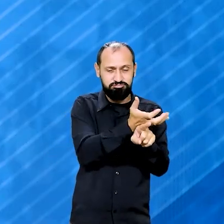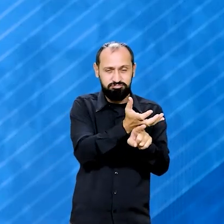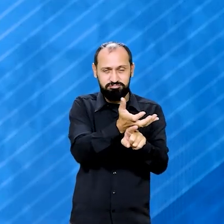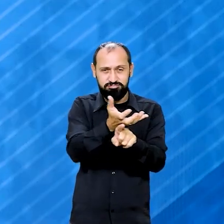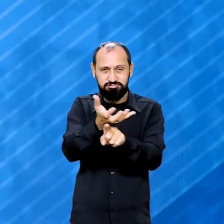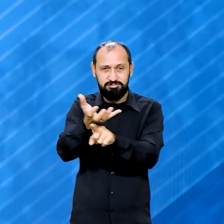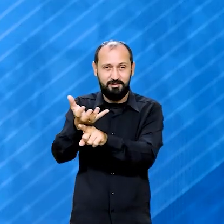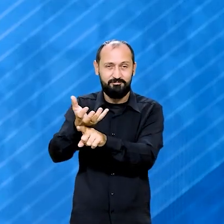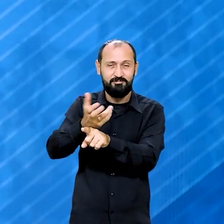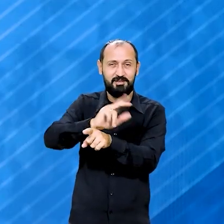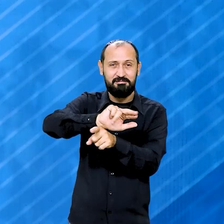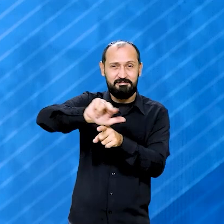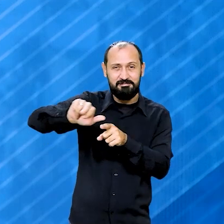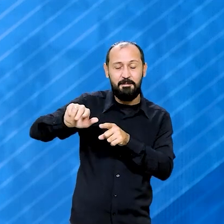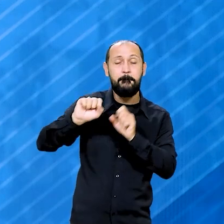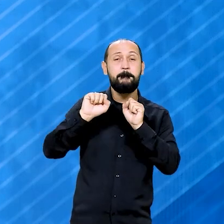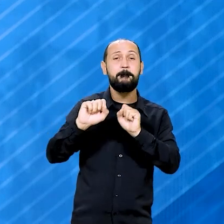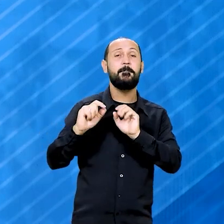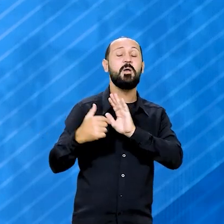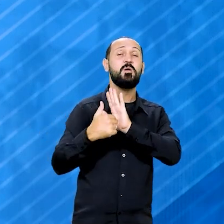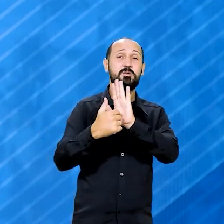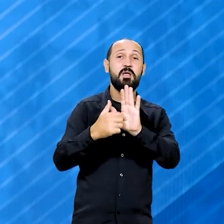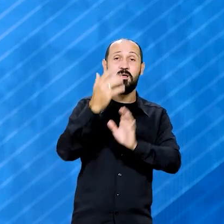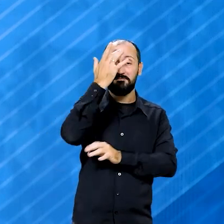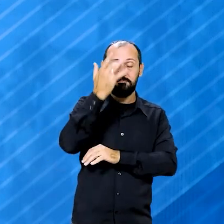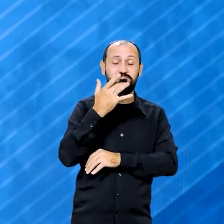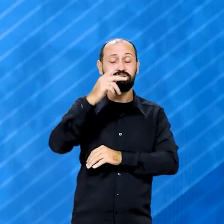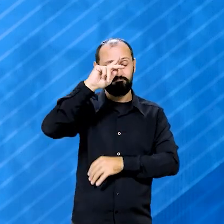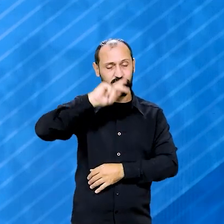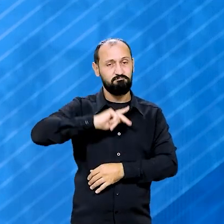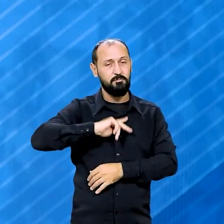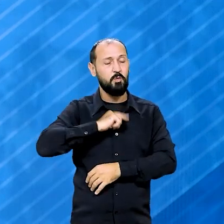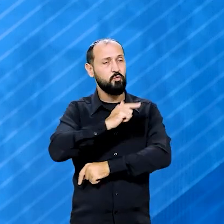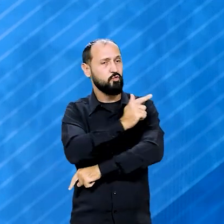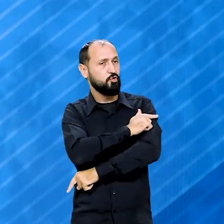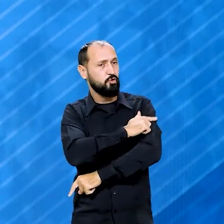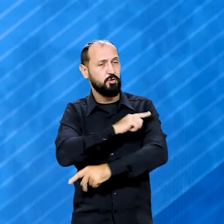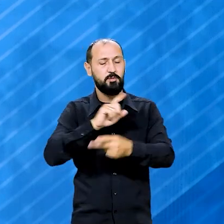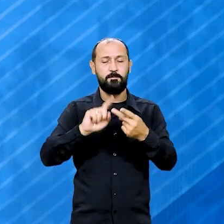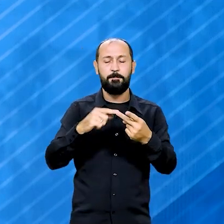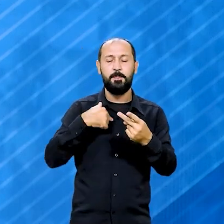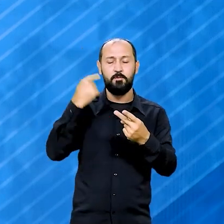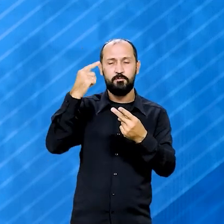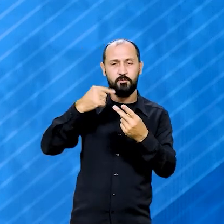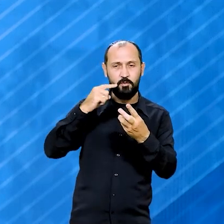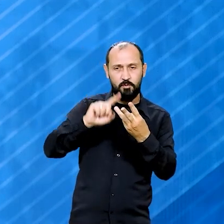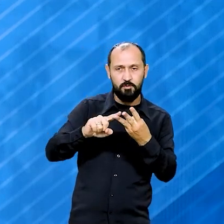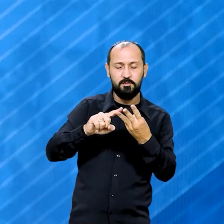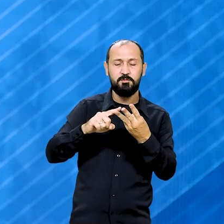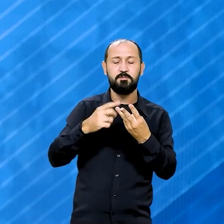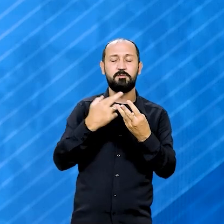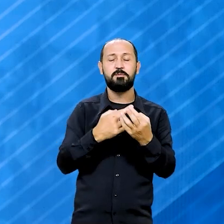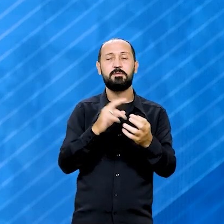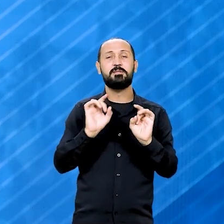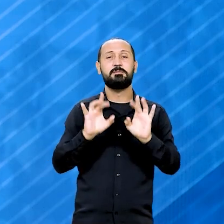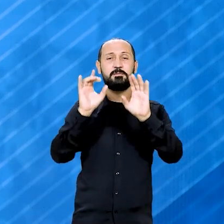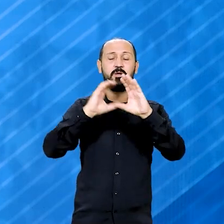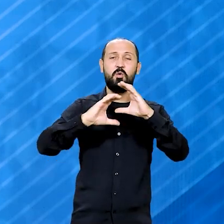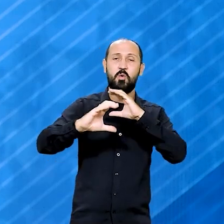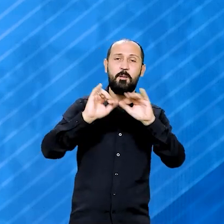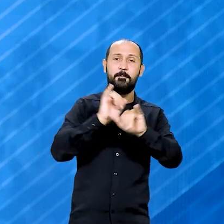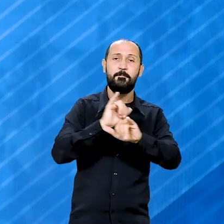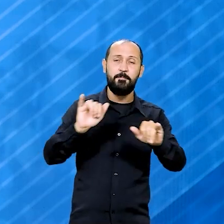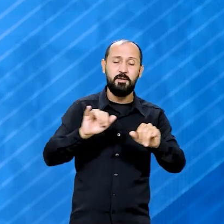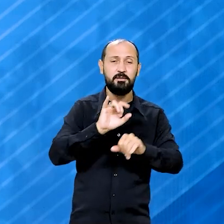ficar multidisciplinar, mas isso pode ser a figura do advogado, um advogado como gerente, um advogado como gestor, outro advogado